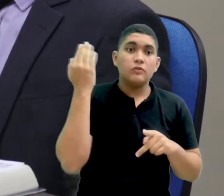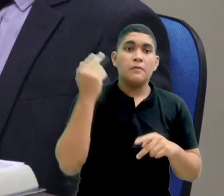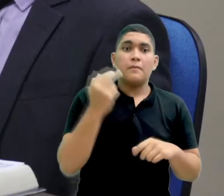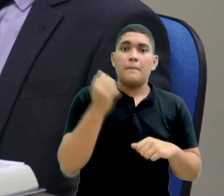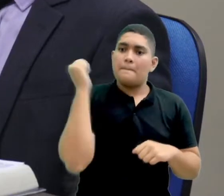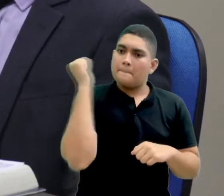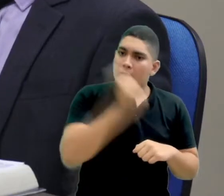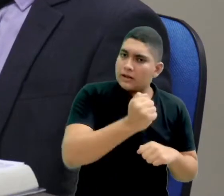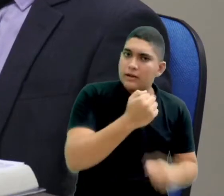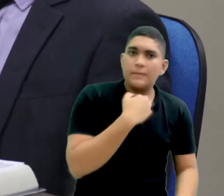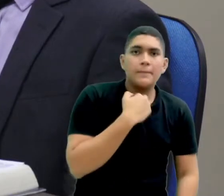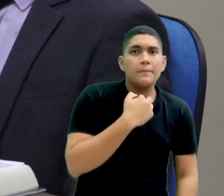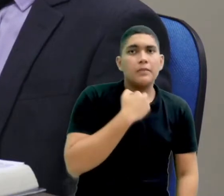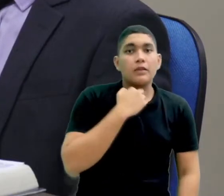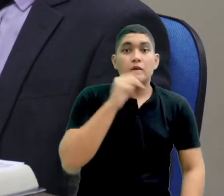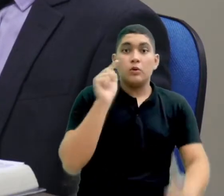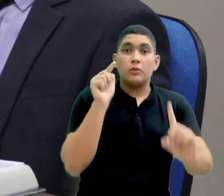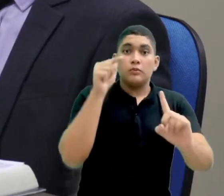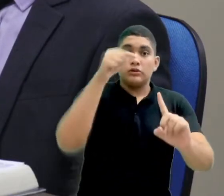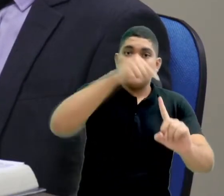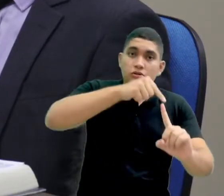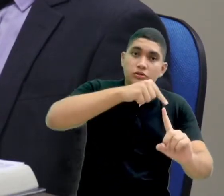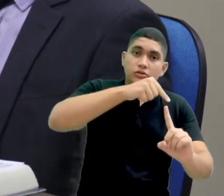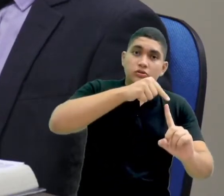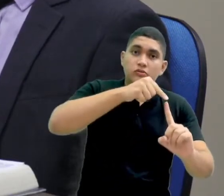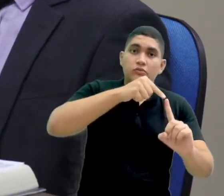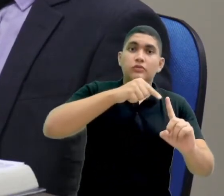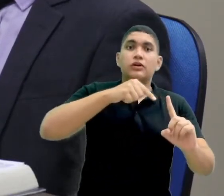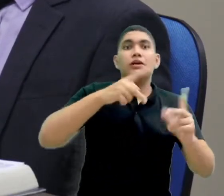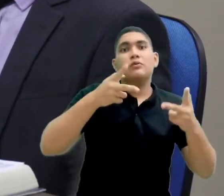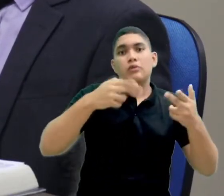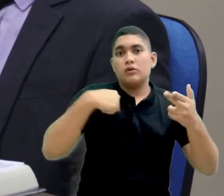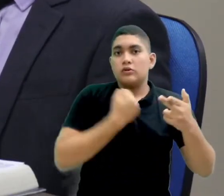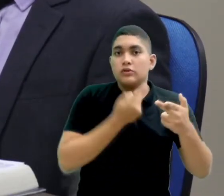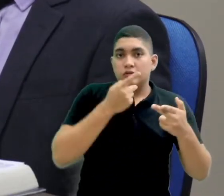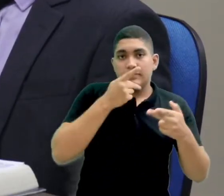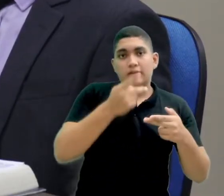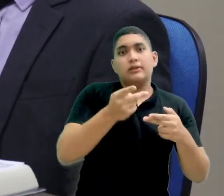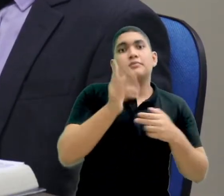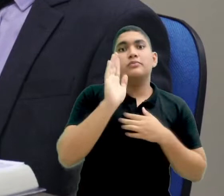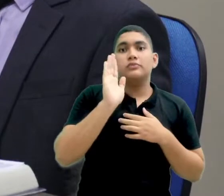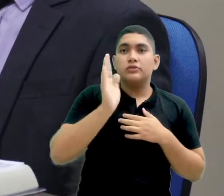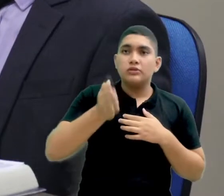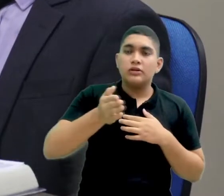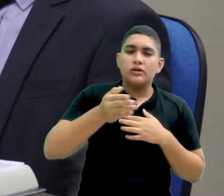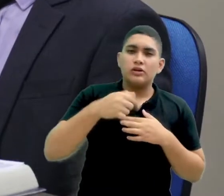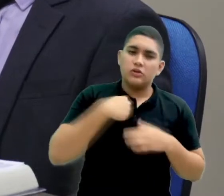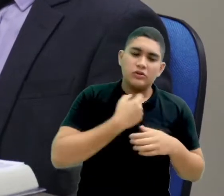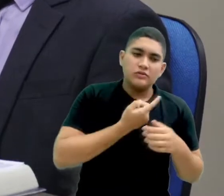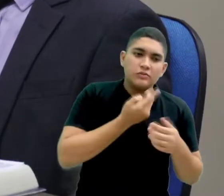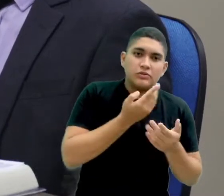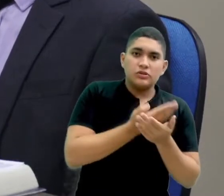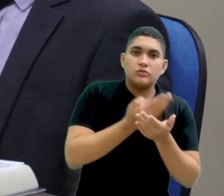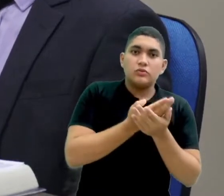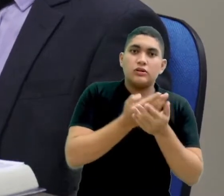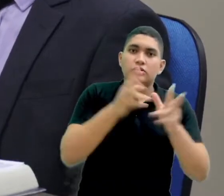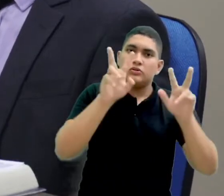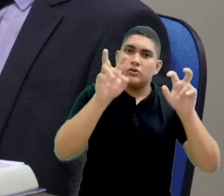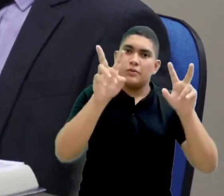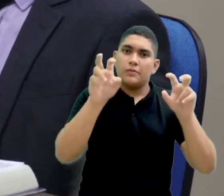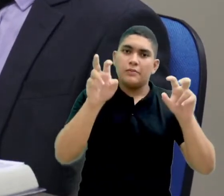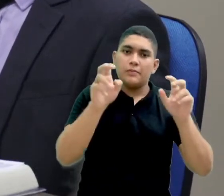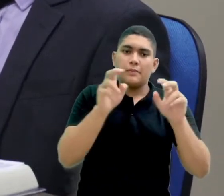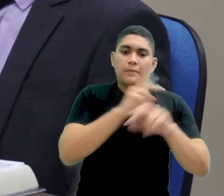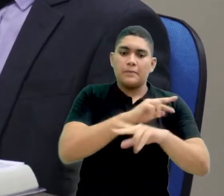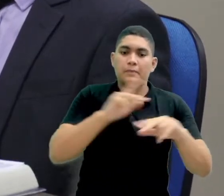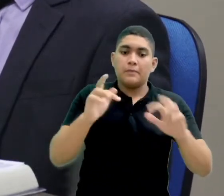lição, como nós pontuamos aqui, nós vamos exatamente analisar agora o que Jesus falou a respeito